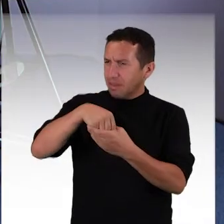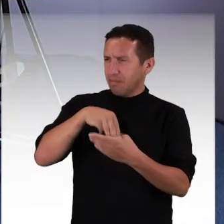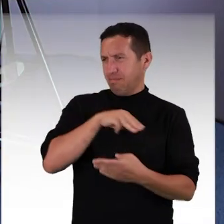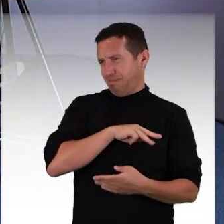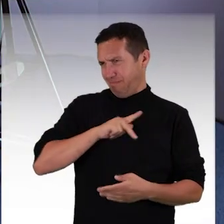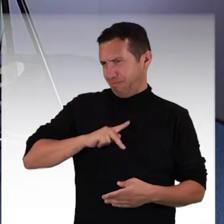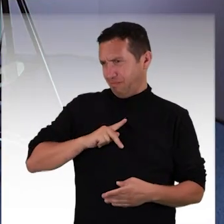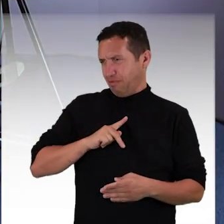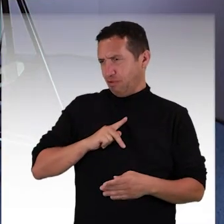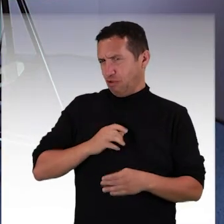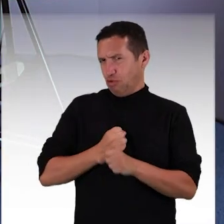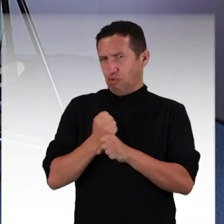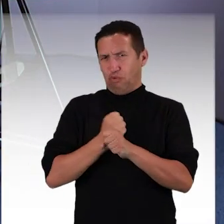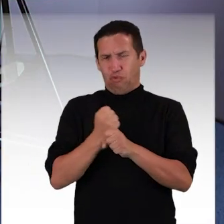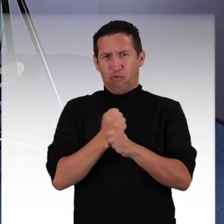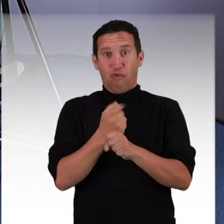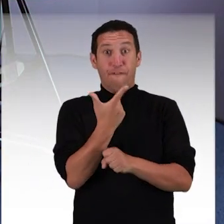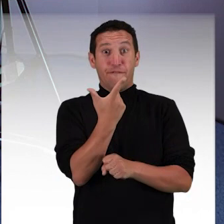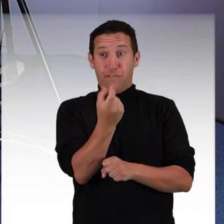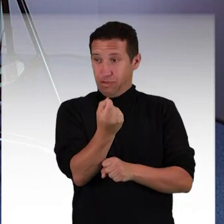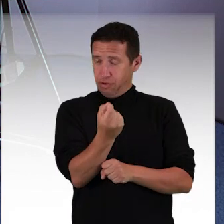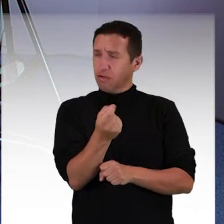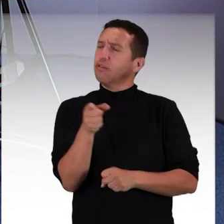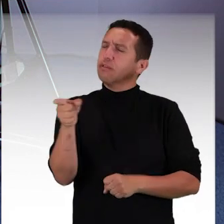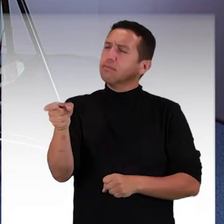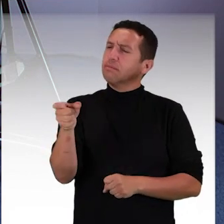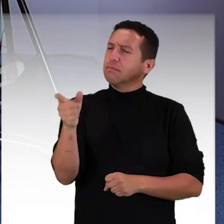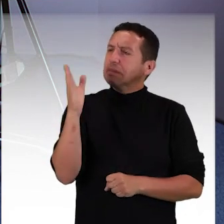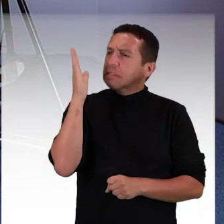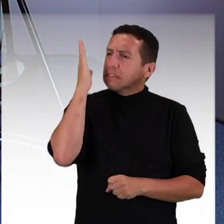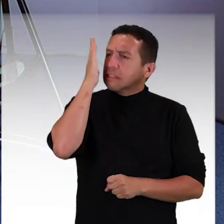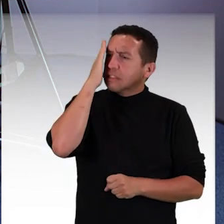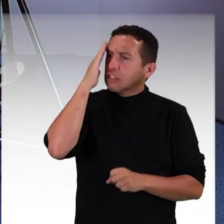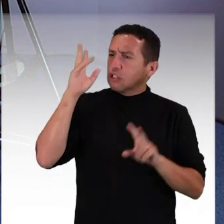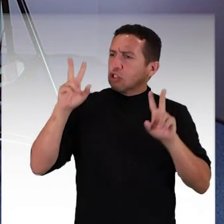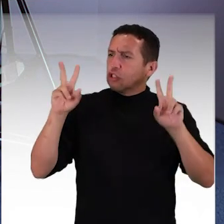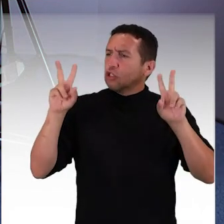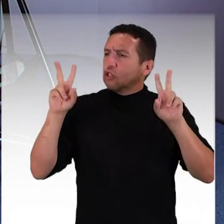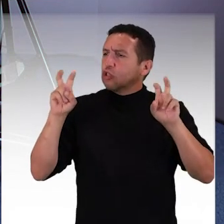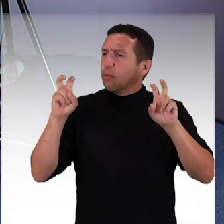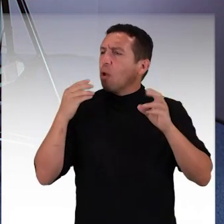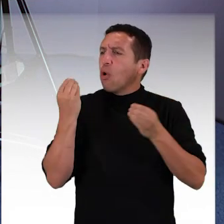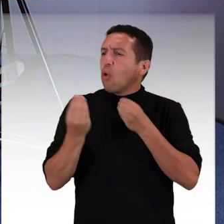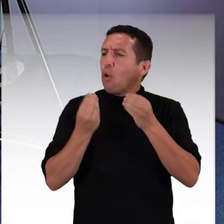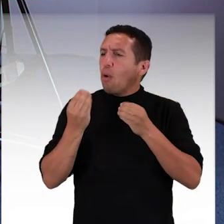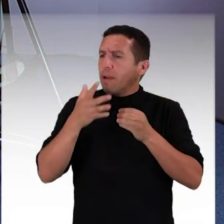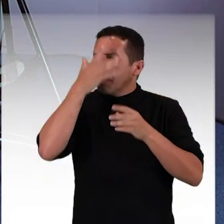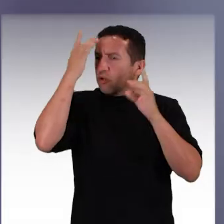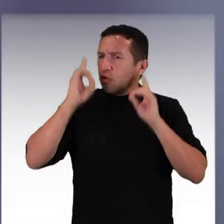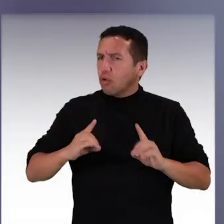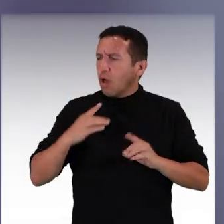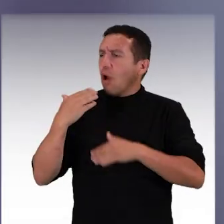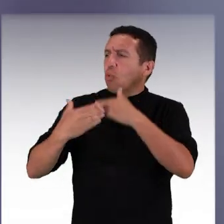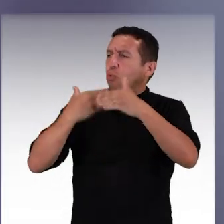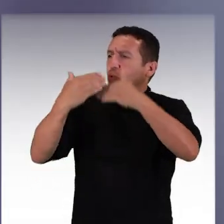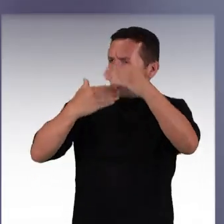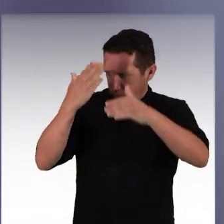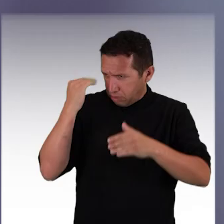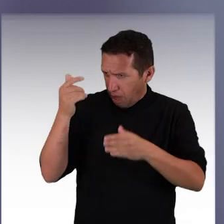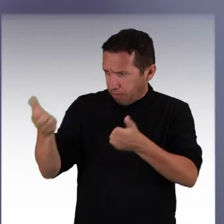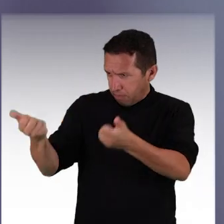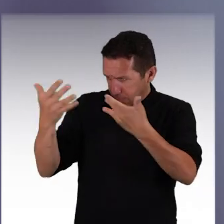está no Ministério Público aí há 20 anos o senhor consegue me falar de avanços de pessoas com